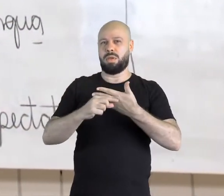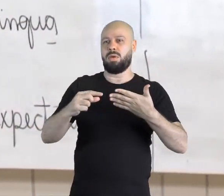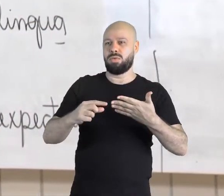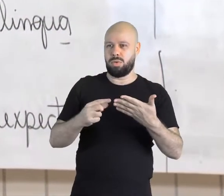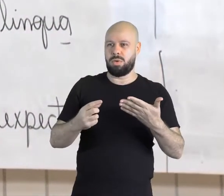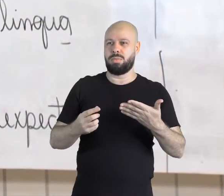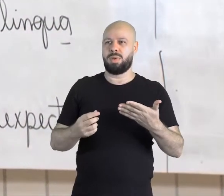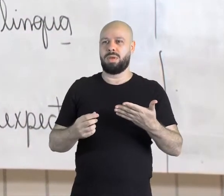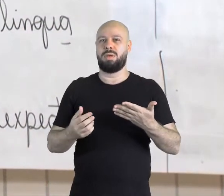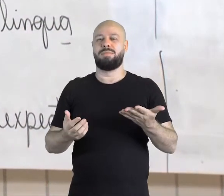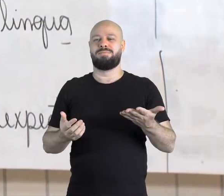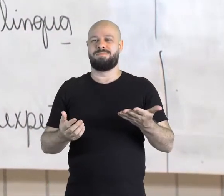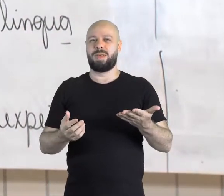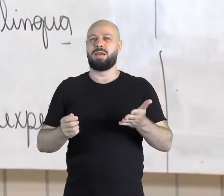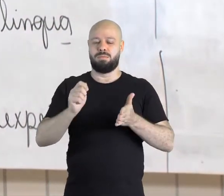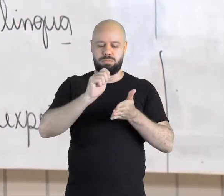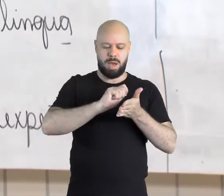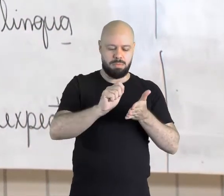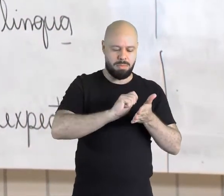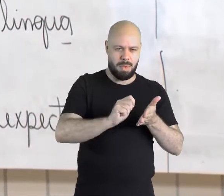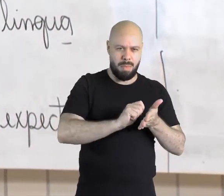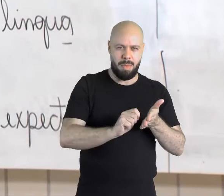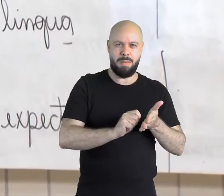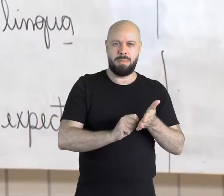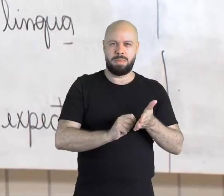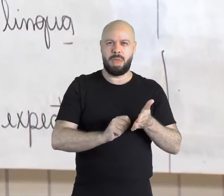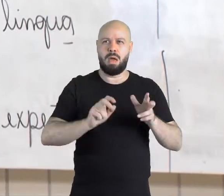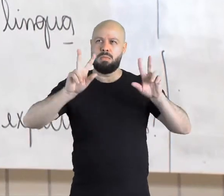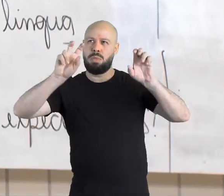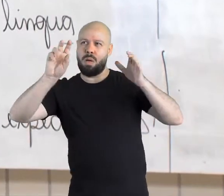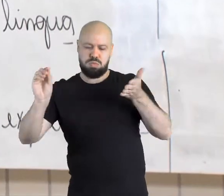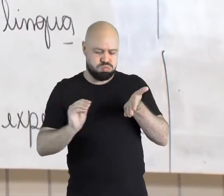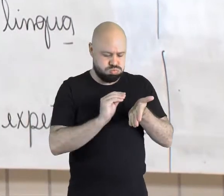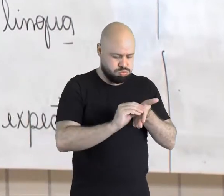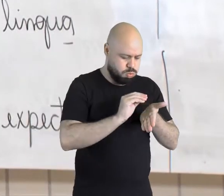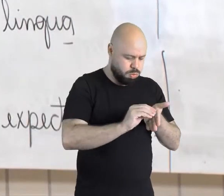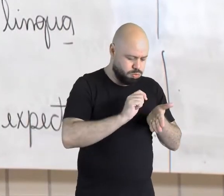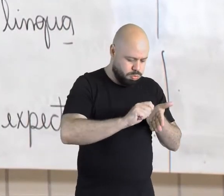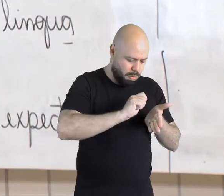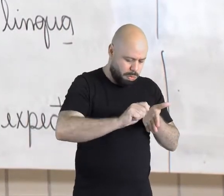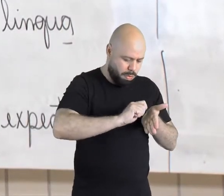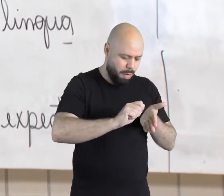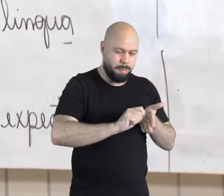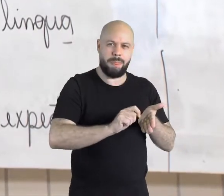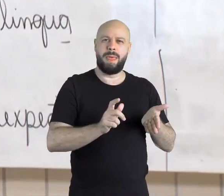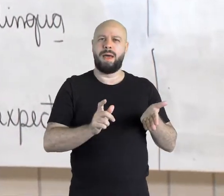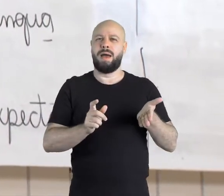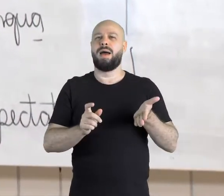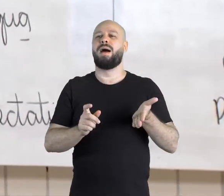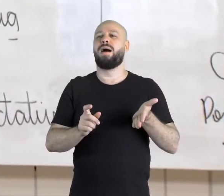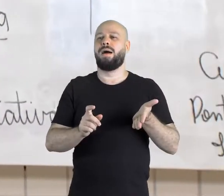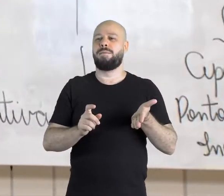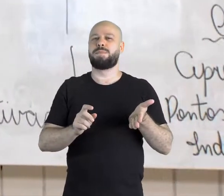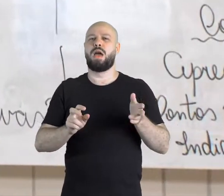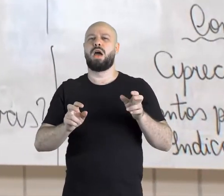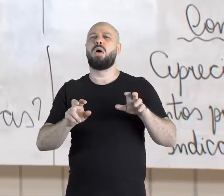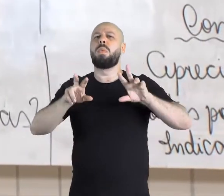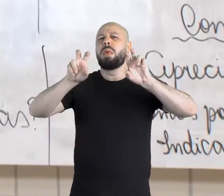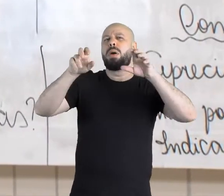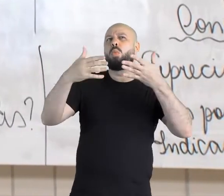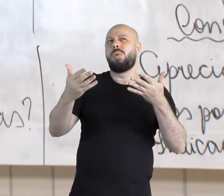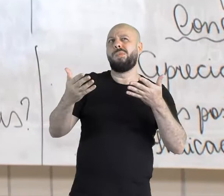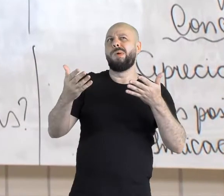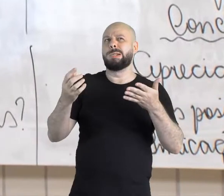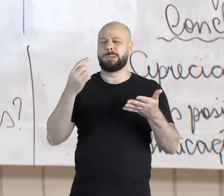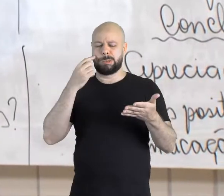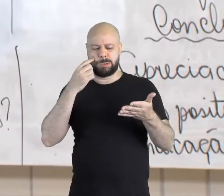é o tema? Qual é o tema? O que se fala sobre o tema? Então, aqui, a questão